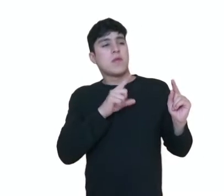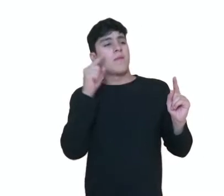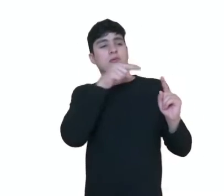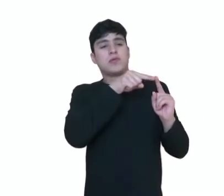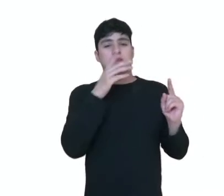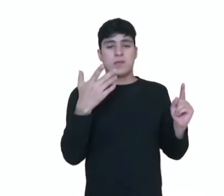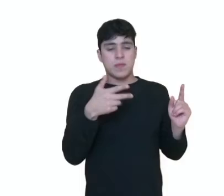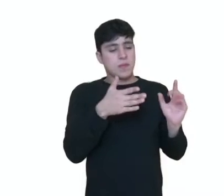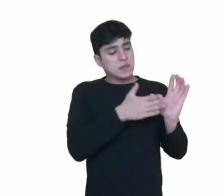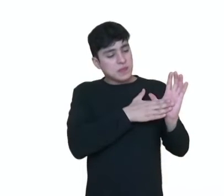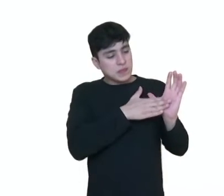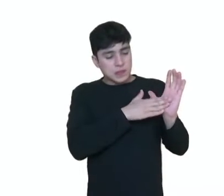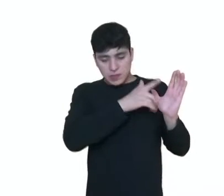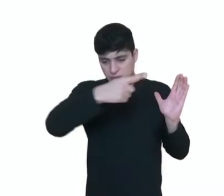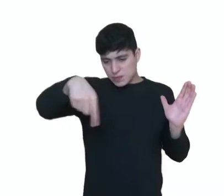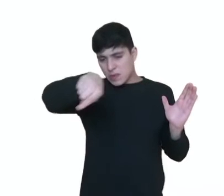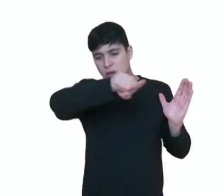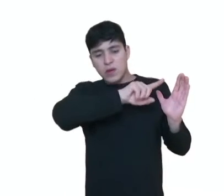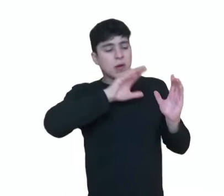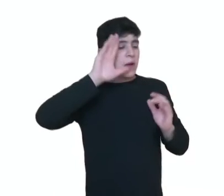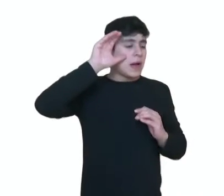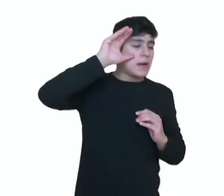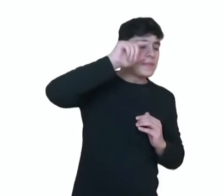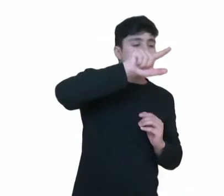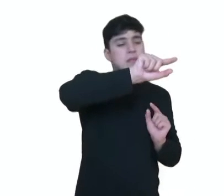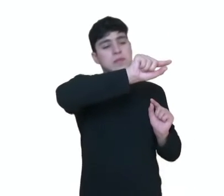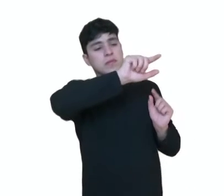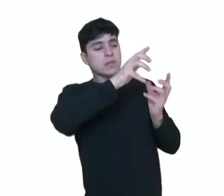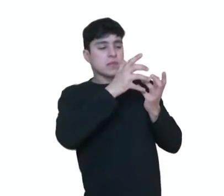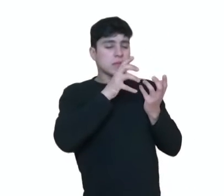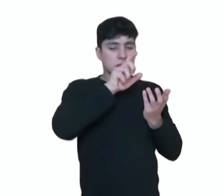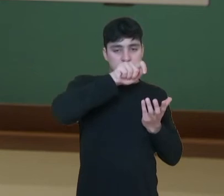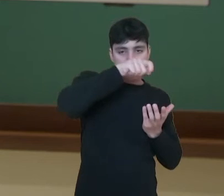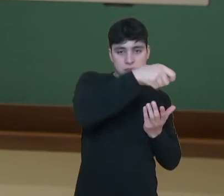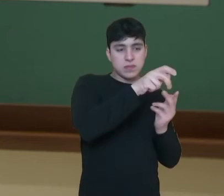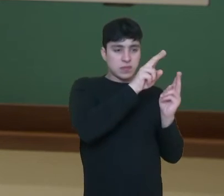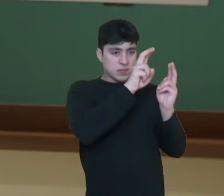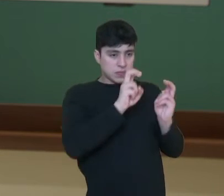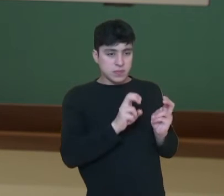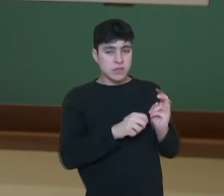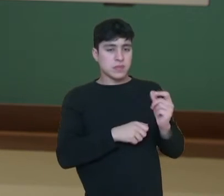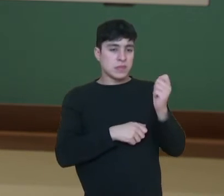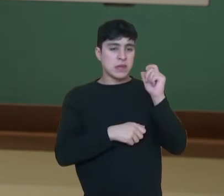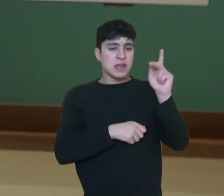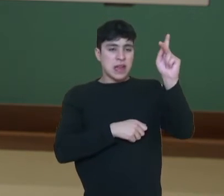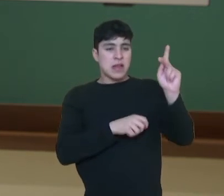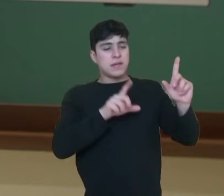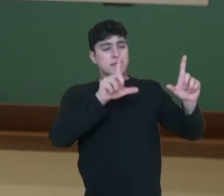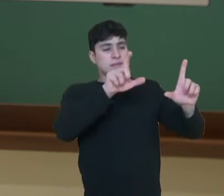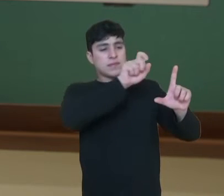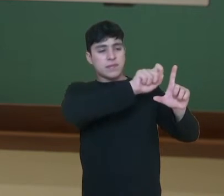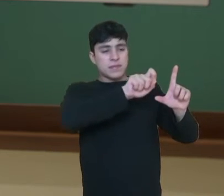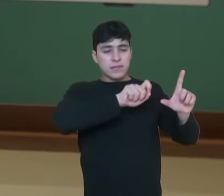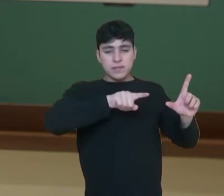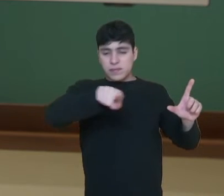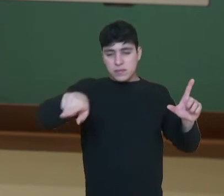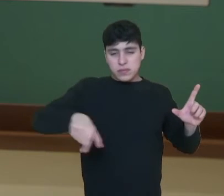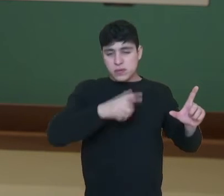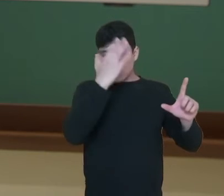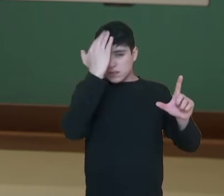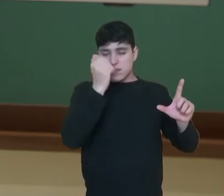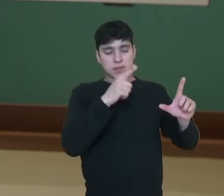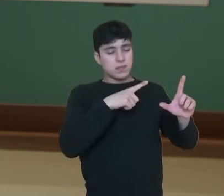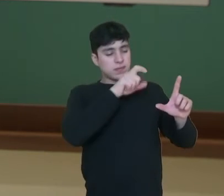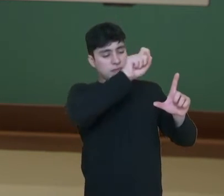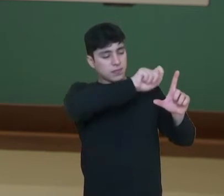Investigue quais são seus interesses e curiosidades sobre a temática registrada na coluna K. Então lá na K você escreveu o que você já sabia. E